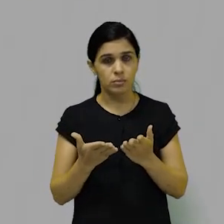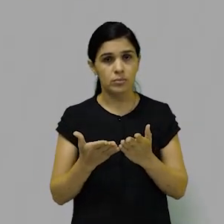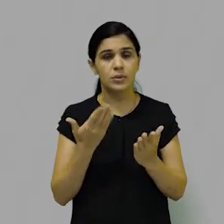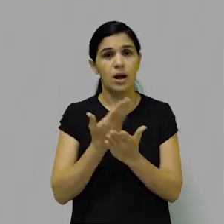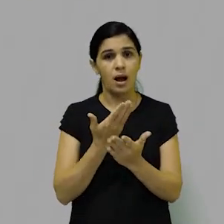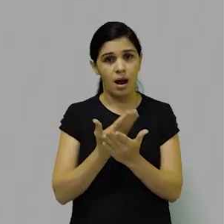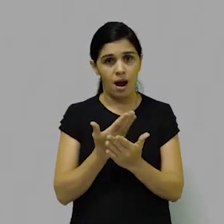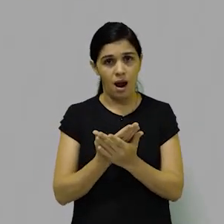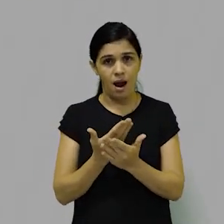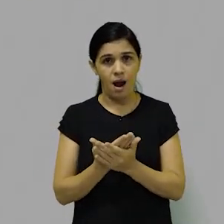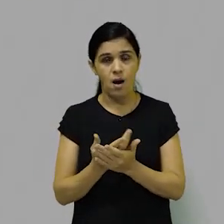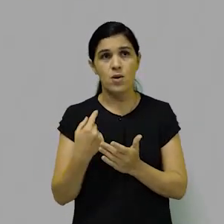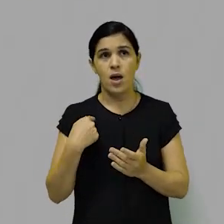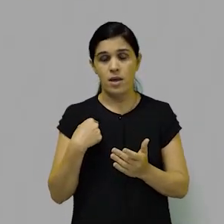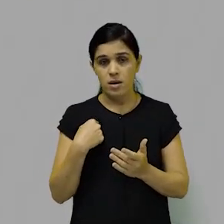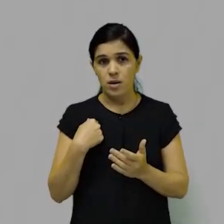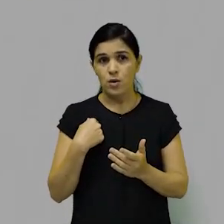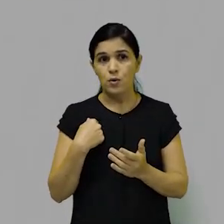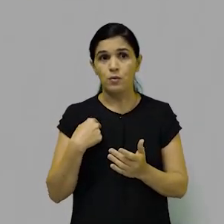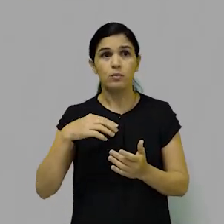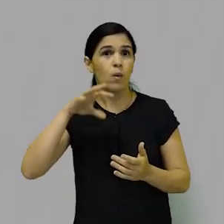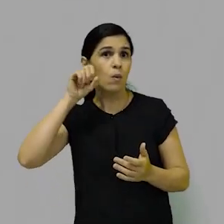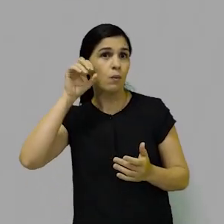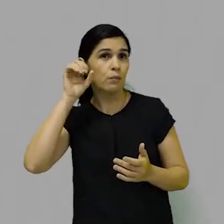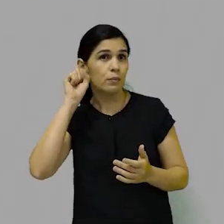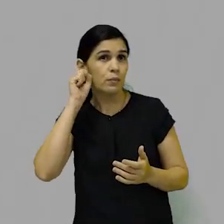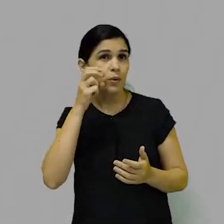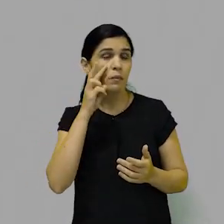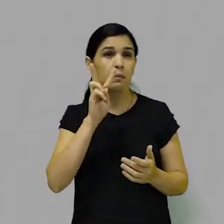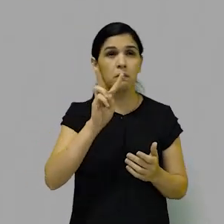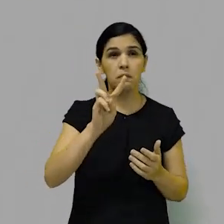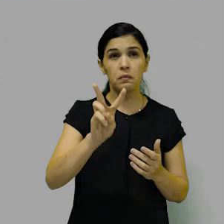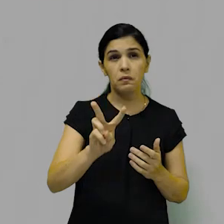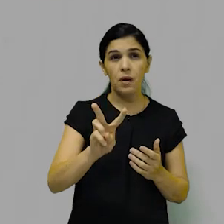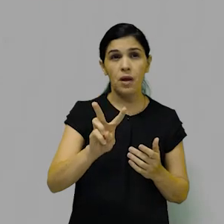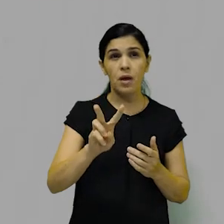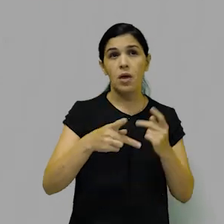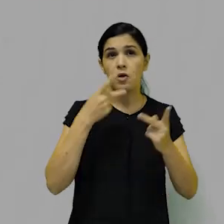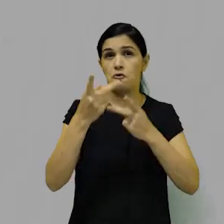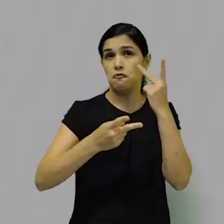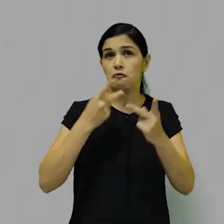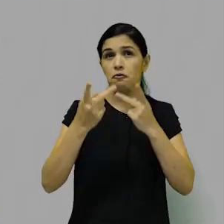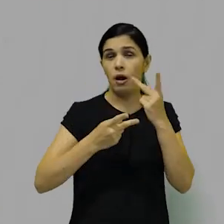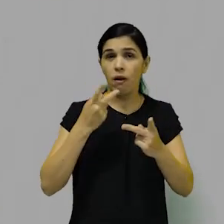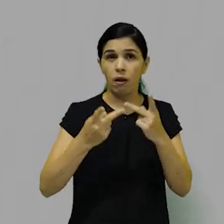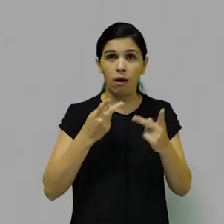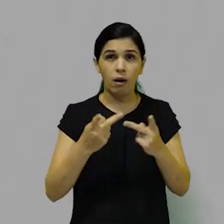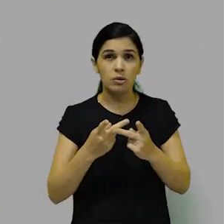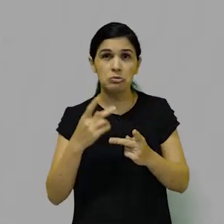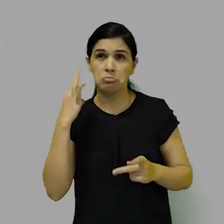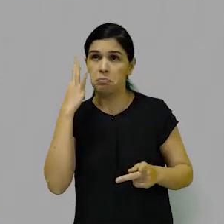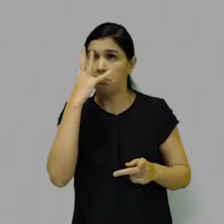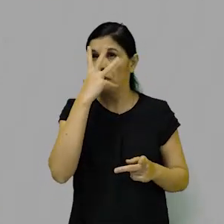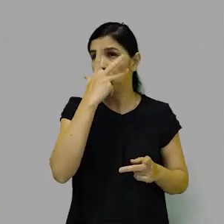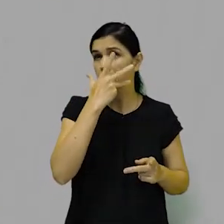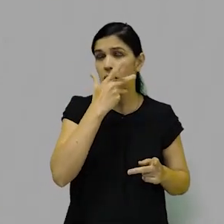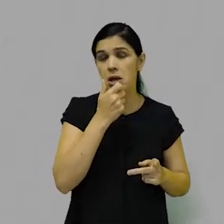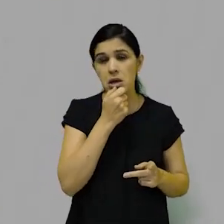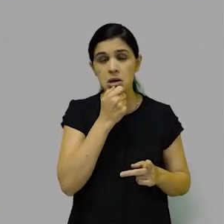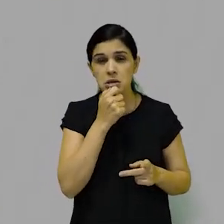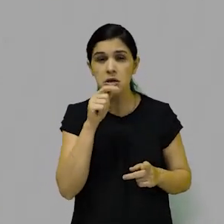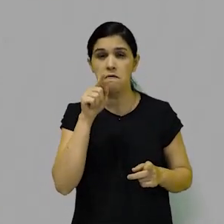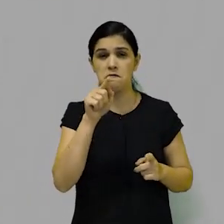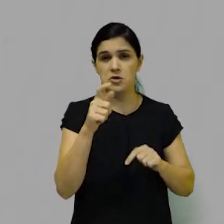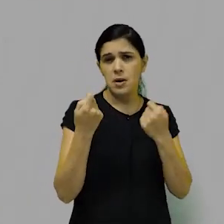vão me ver, ou vão me ver falar aqui, de beleza, de busca exagerada por estética, por beleza. Muito